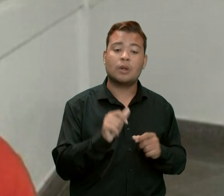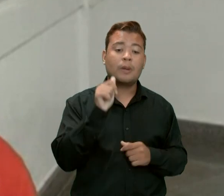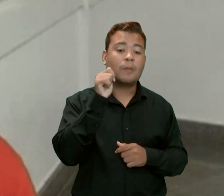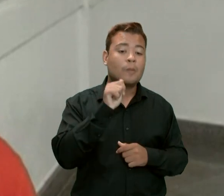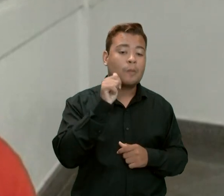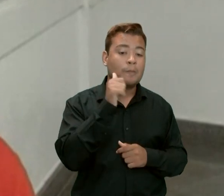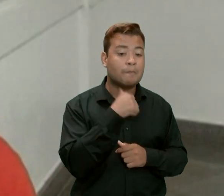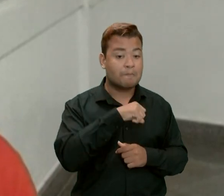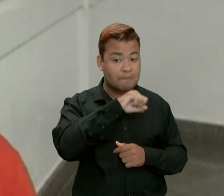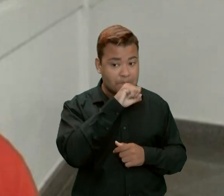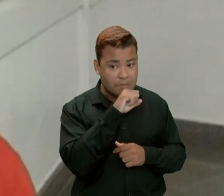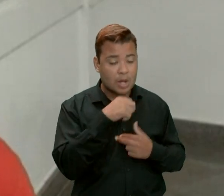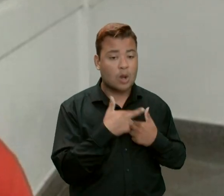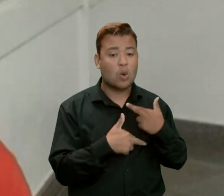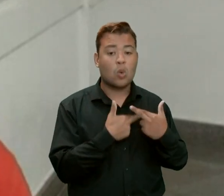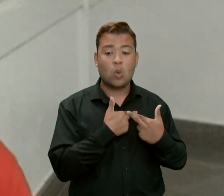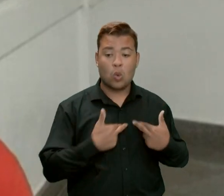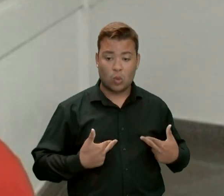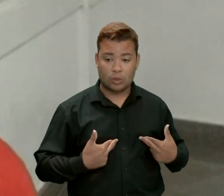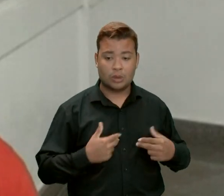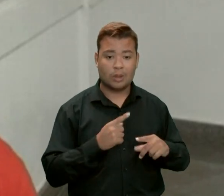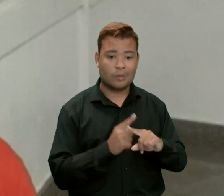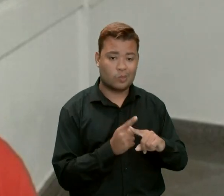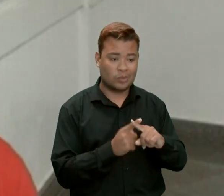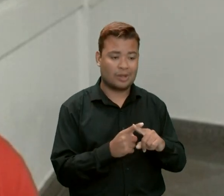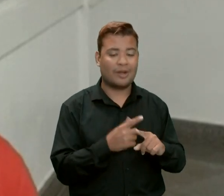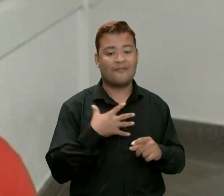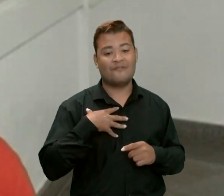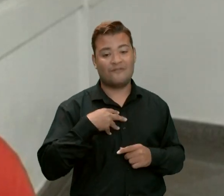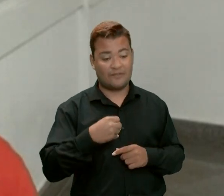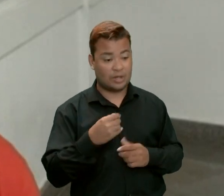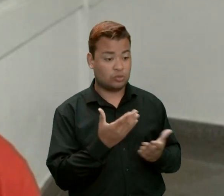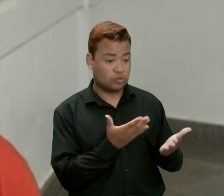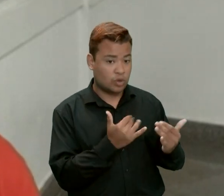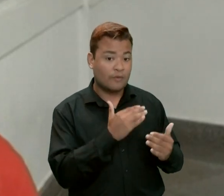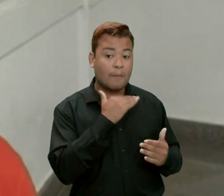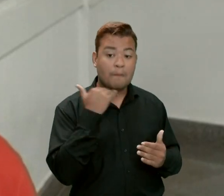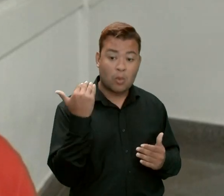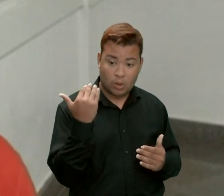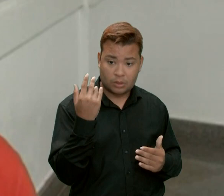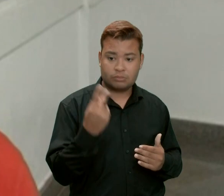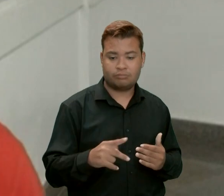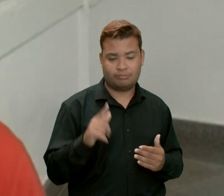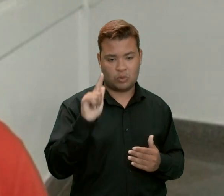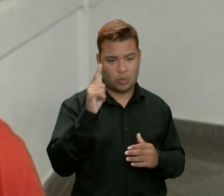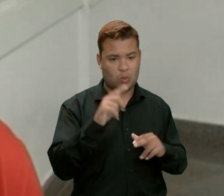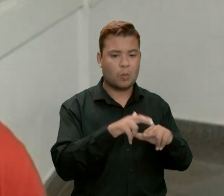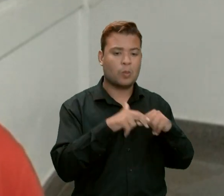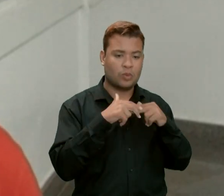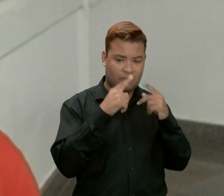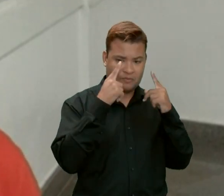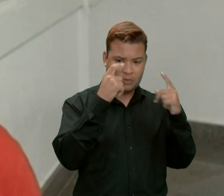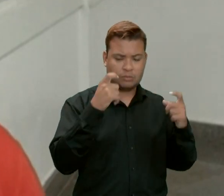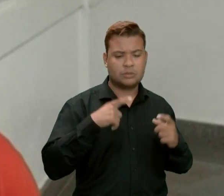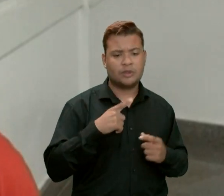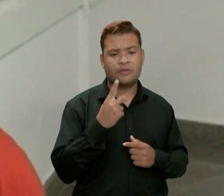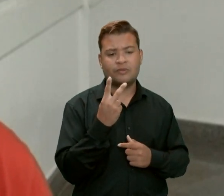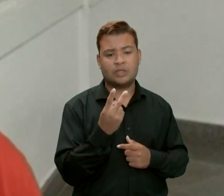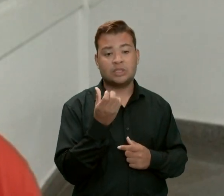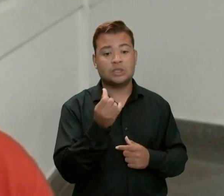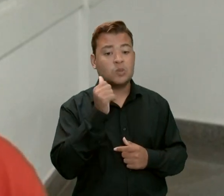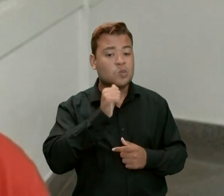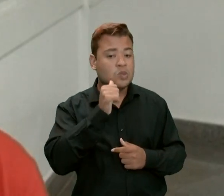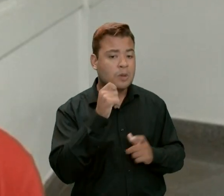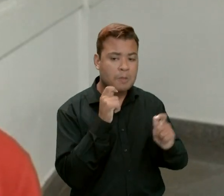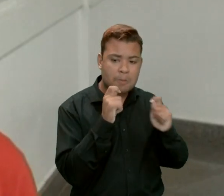luto porque perderam os filhos adolescentes para a violência em Goiânia. Eu entrevistei 26 mulheres que haviam perdido os filhos para a